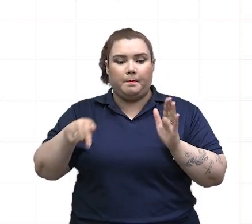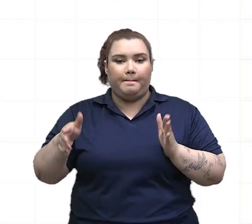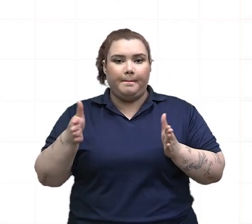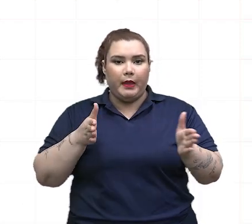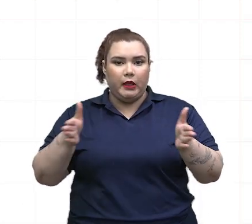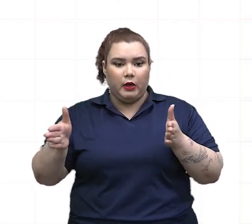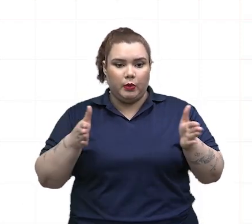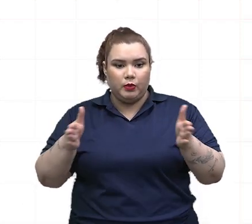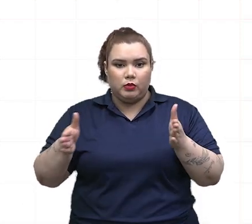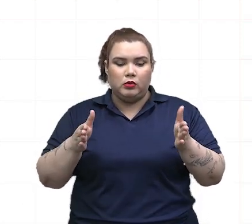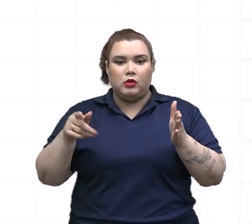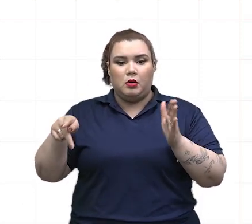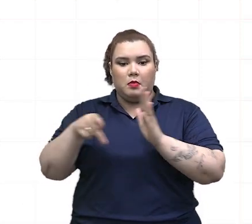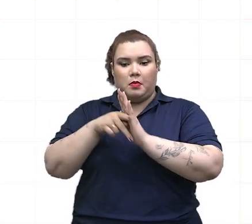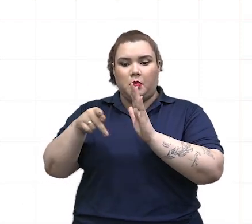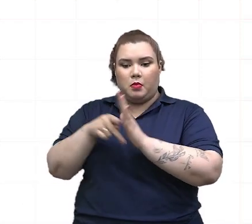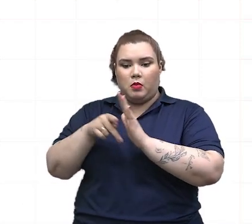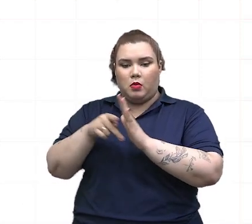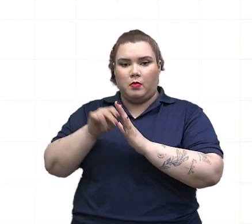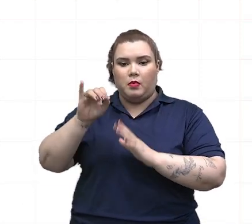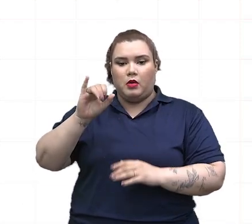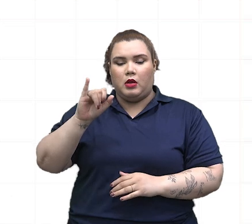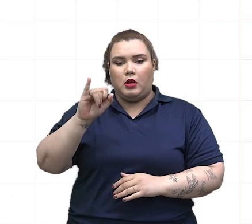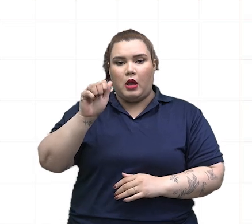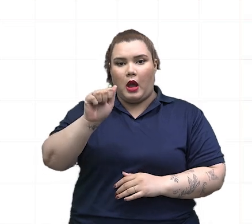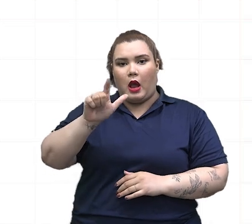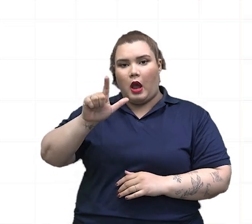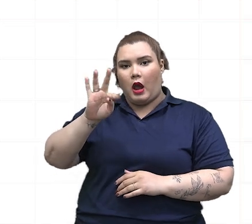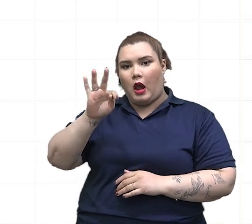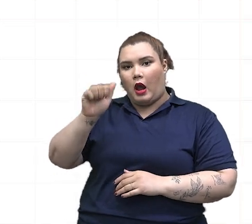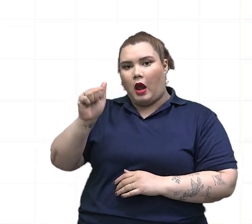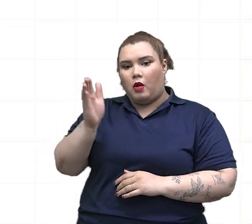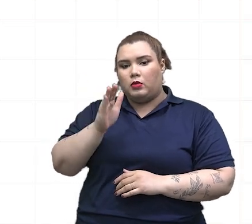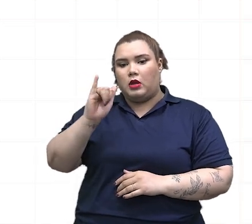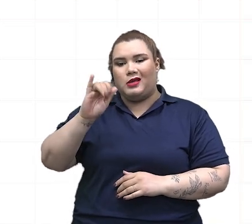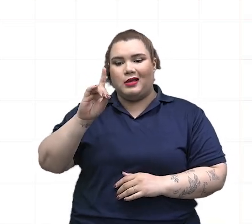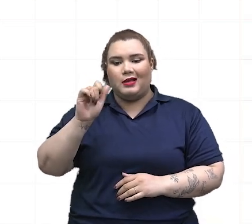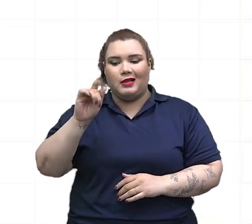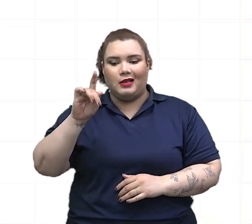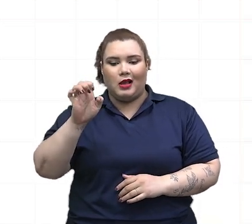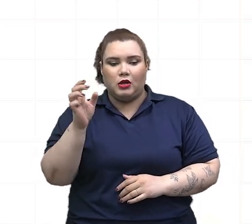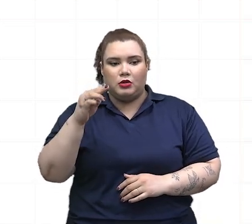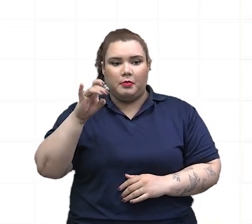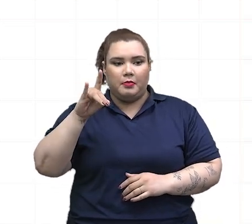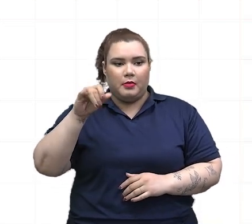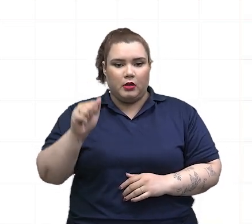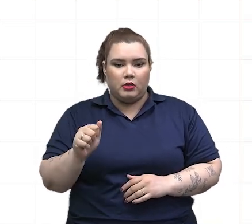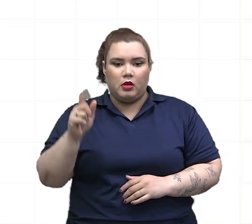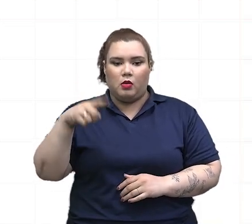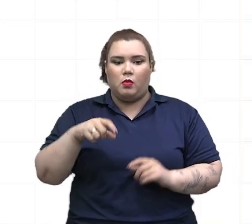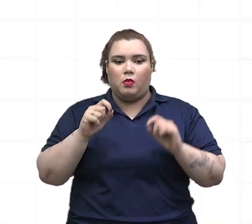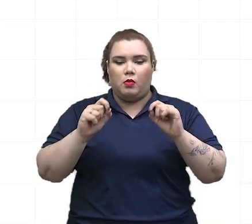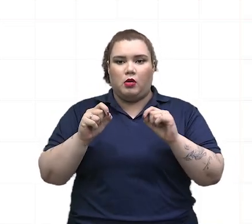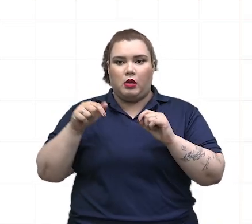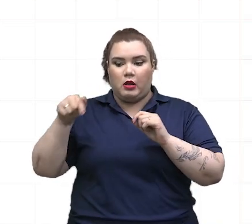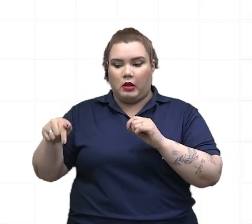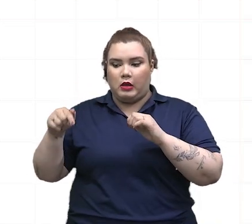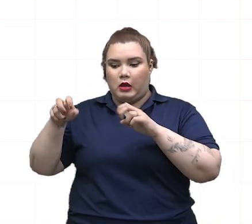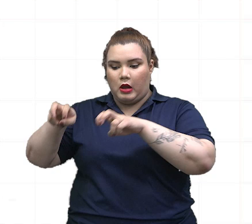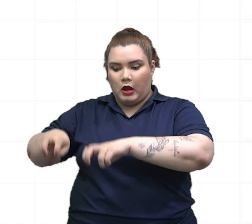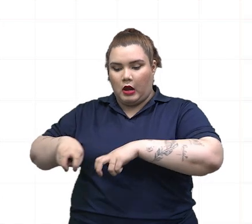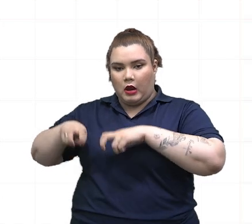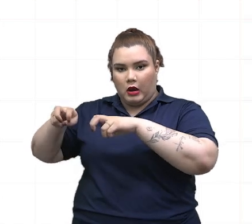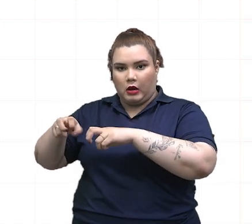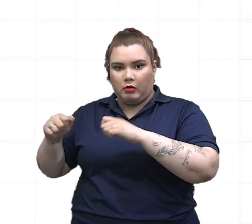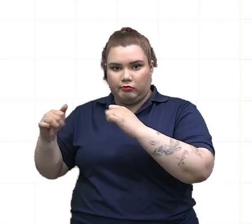período, né, da Alta Idade Média, o processo de ruralização, é saída para o campo, tá certo?